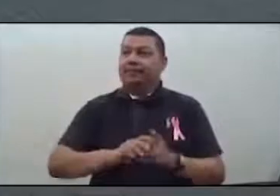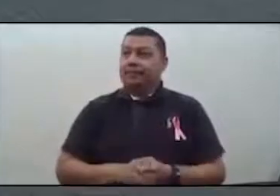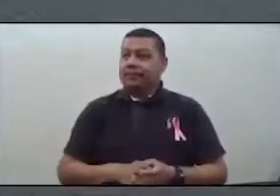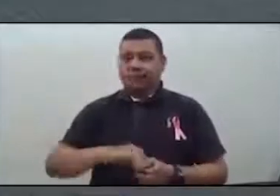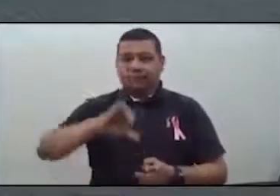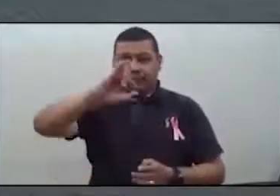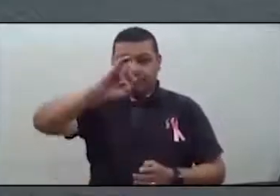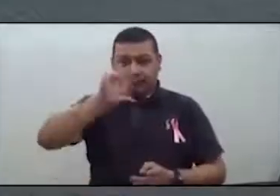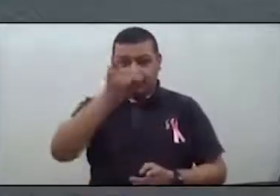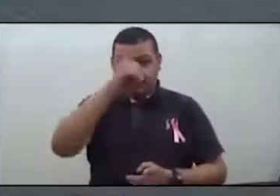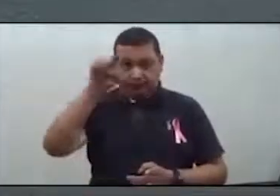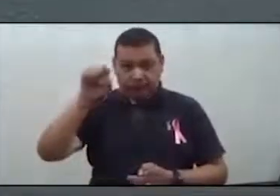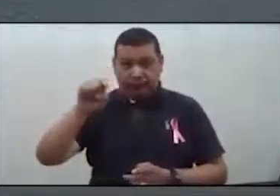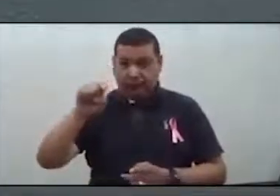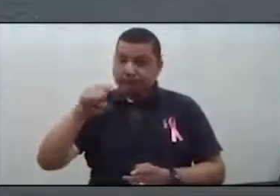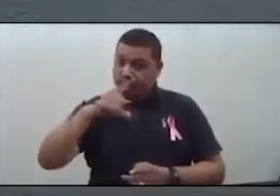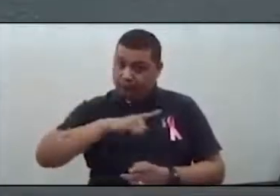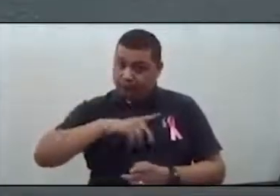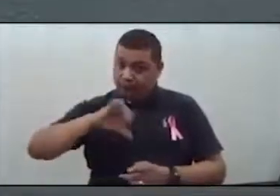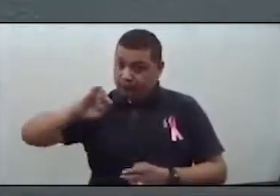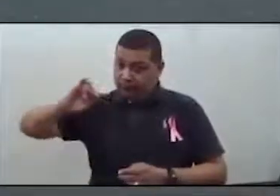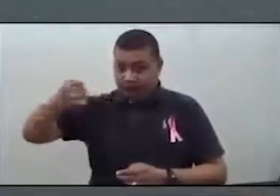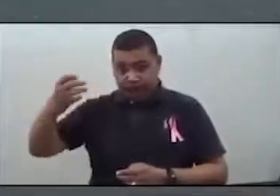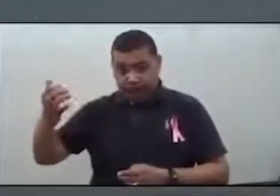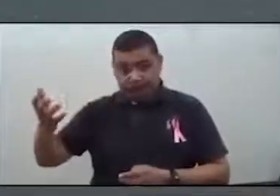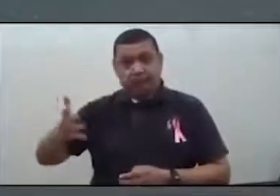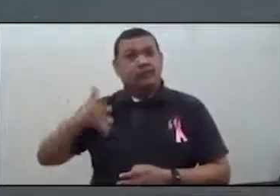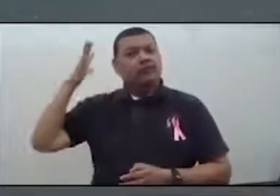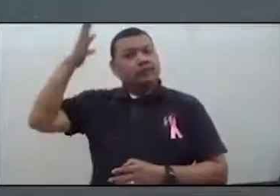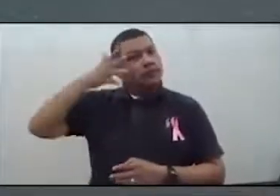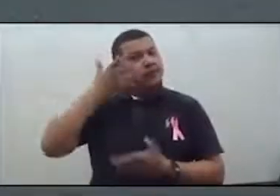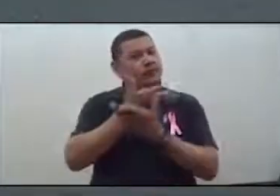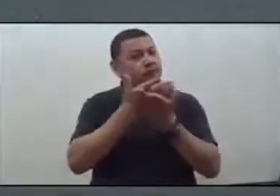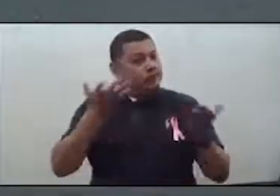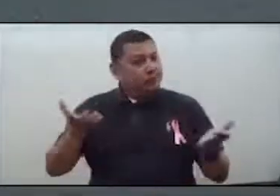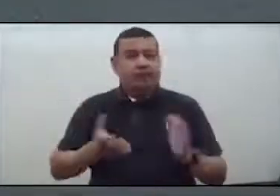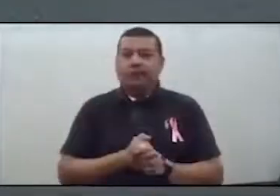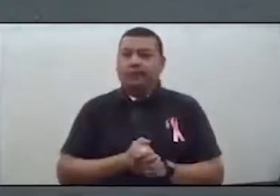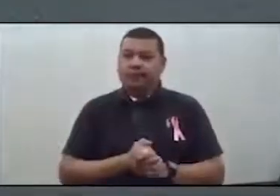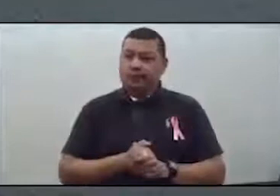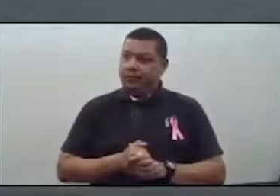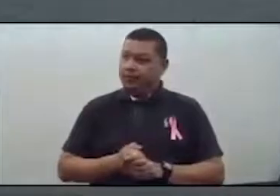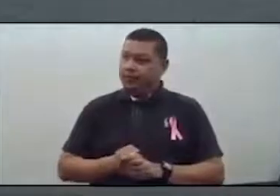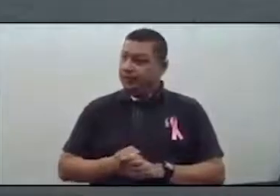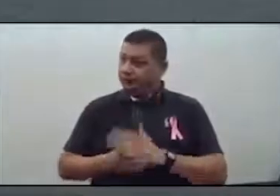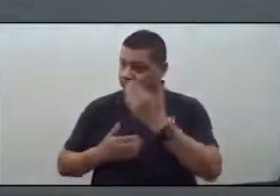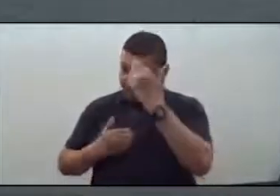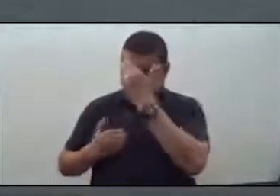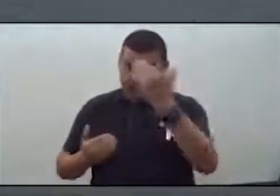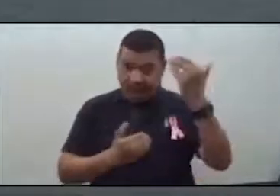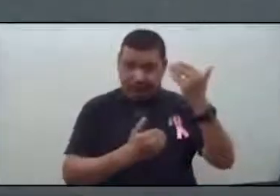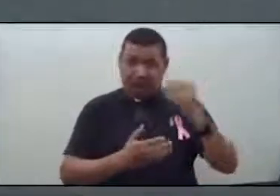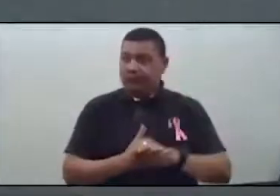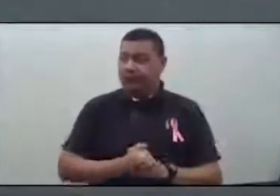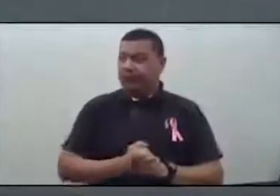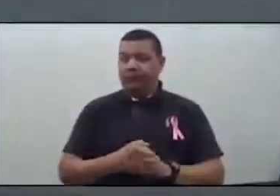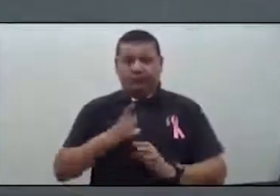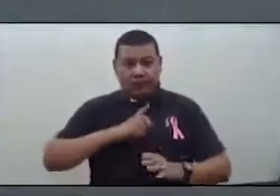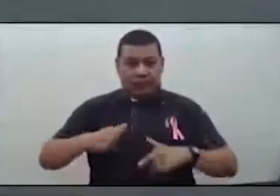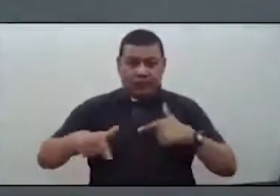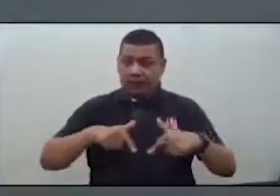Paulo Pichek, que teve a oportunidade de uso da fala também, e agradeceu aí todo o